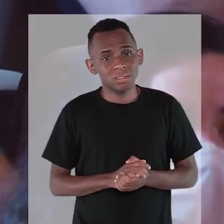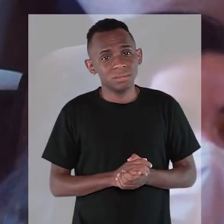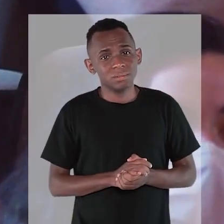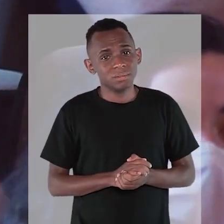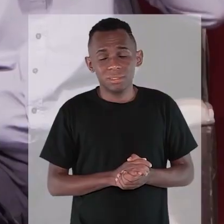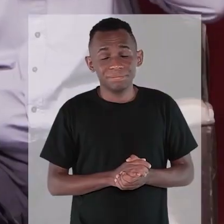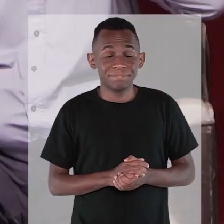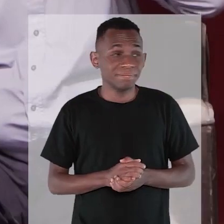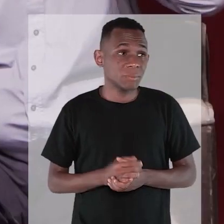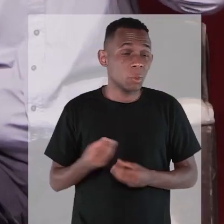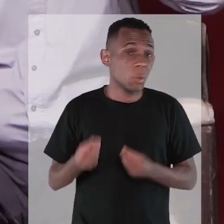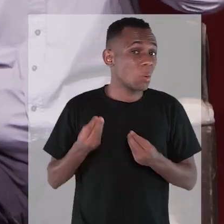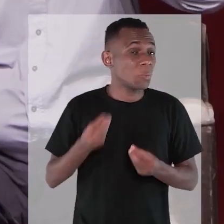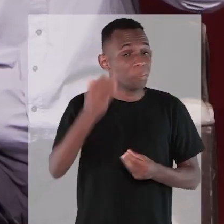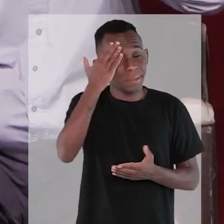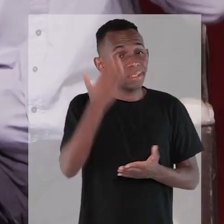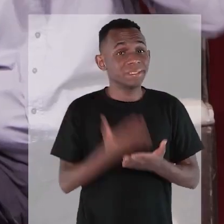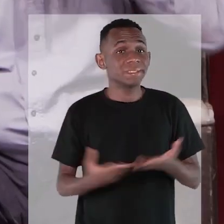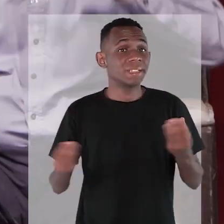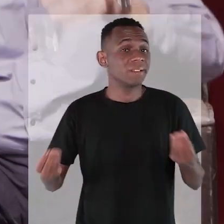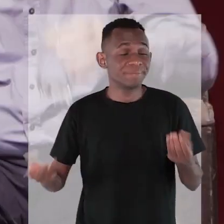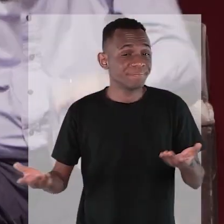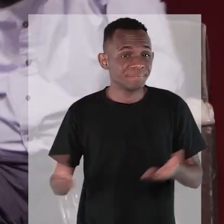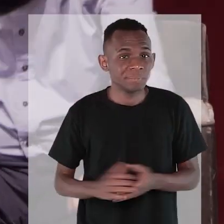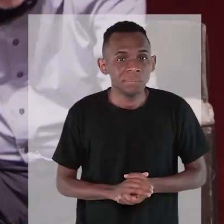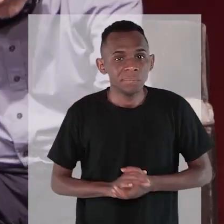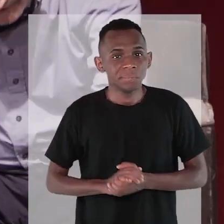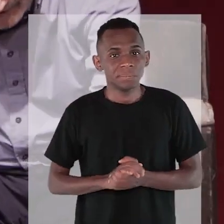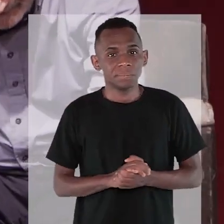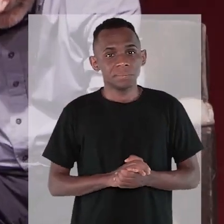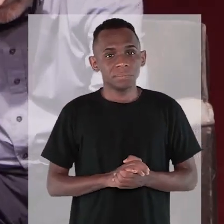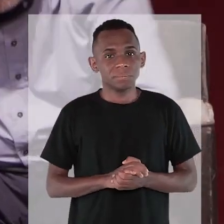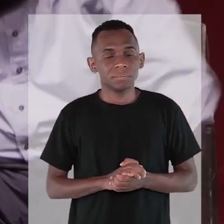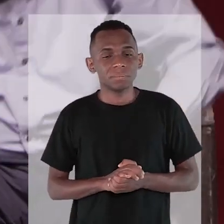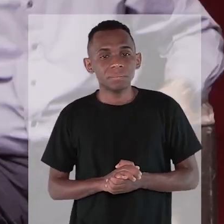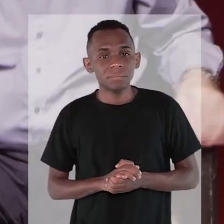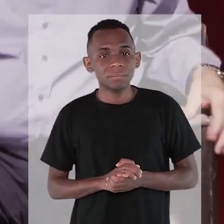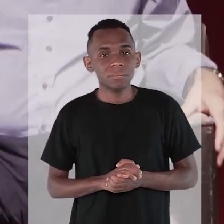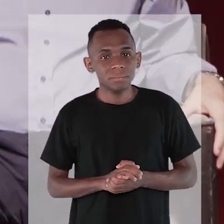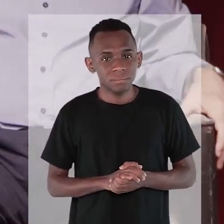do celular. Mas, enfim, não, isso é realmente